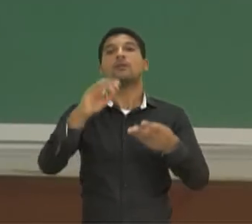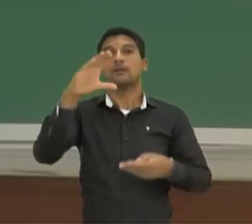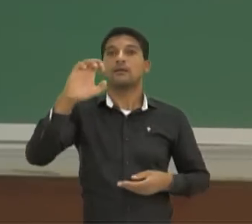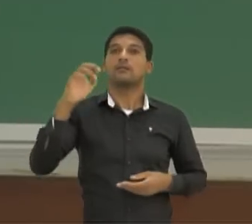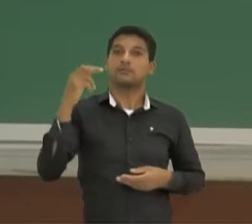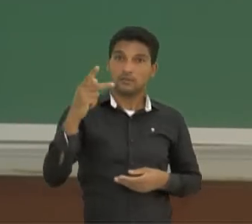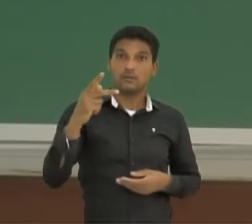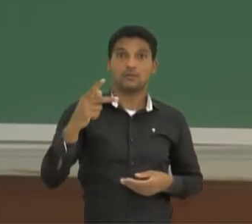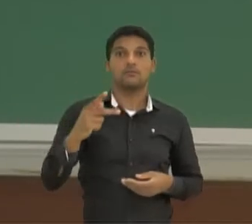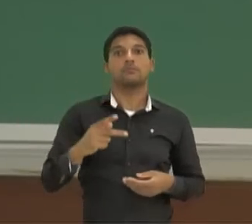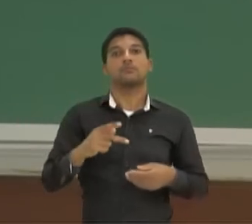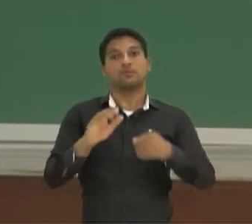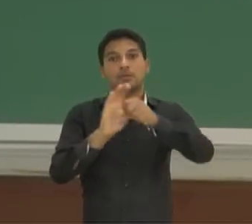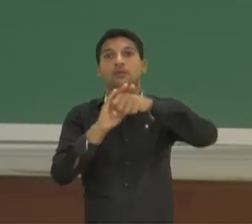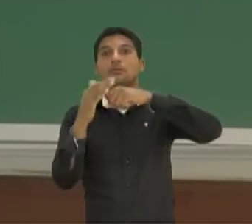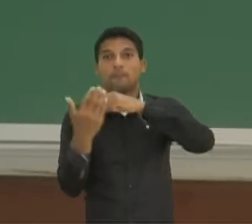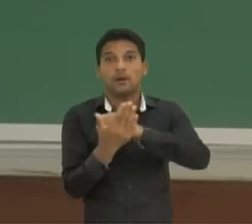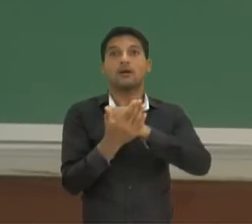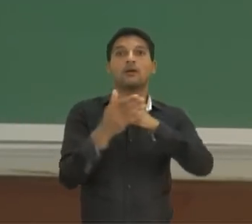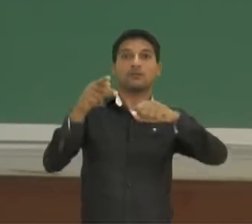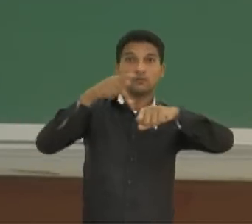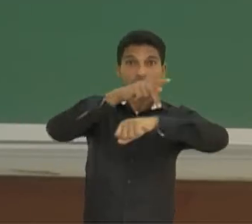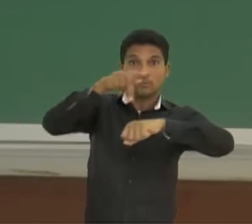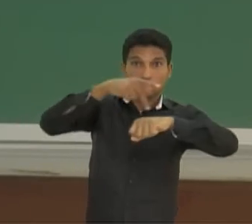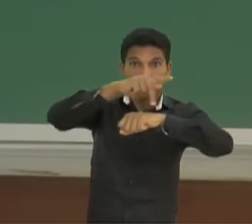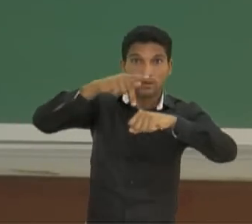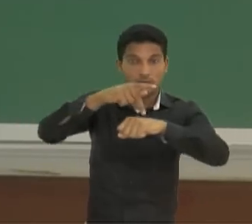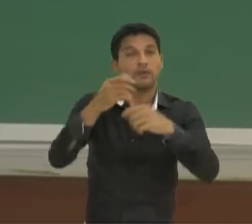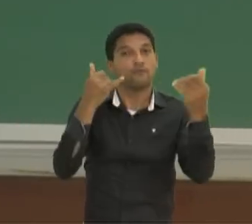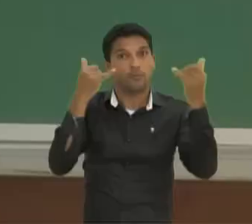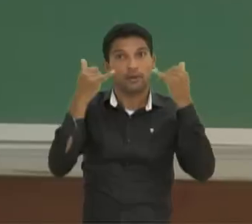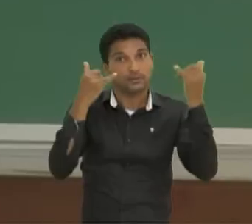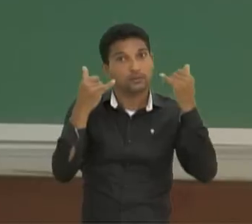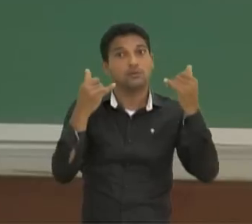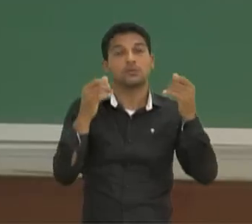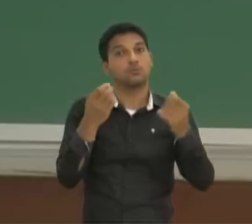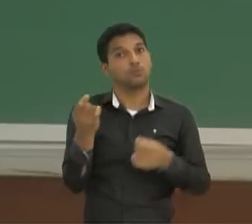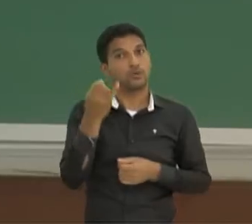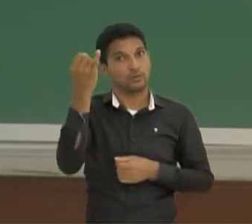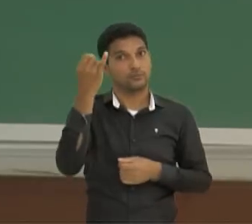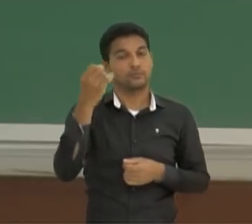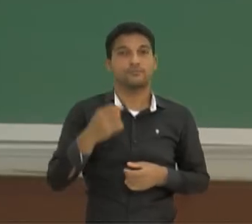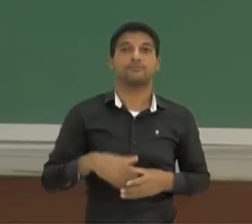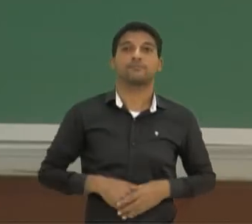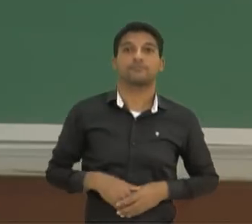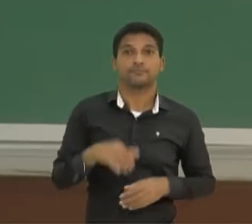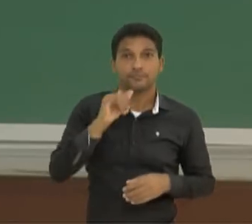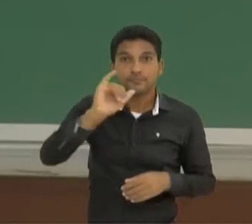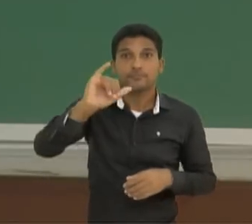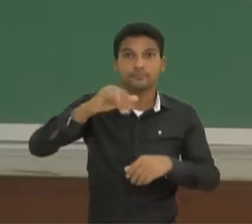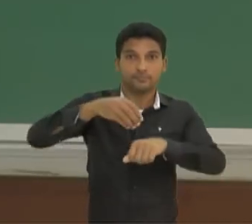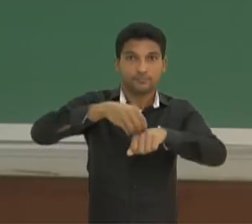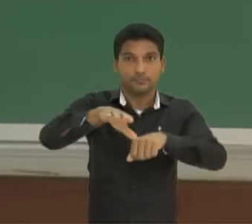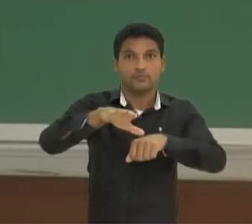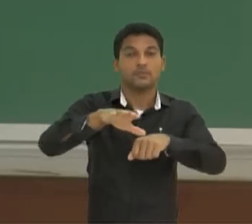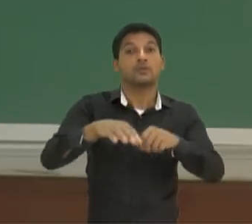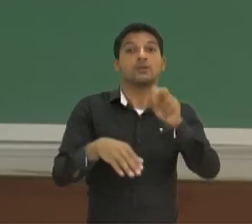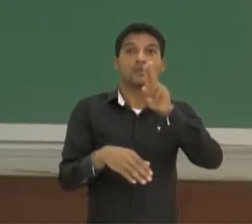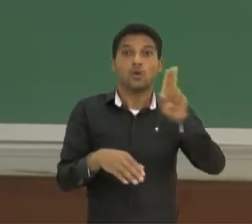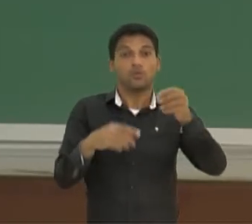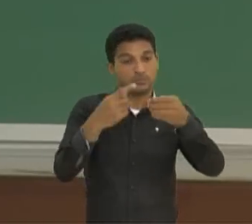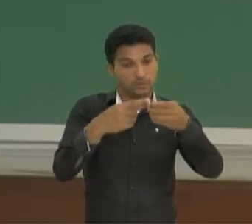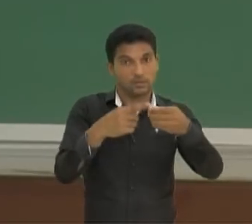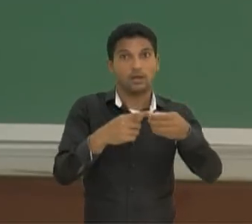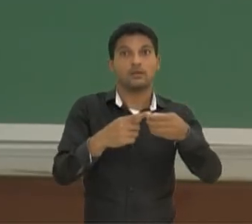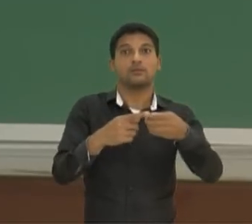cidade, do país, né? São informações bem importantes, né? Lembrando que nome de rua, nome de cidade, nome de estado, de município, de